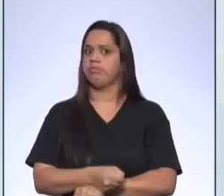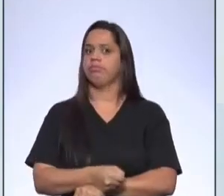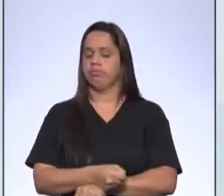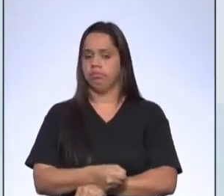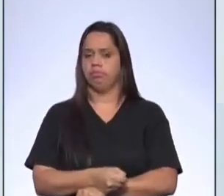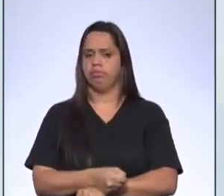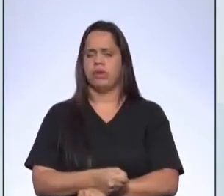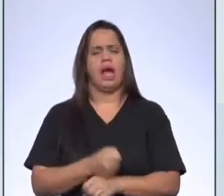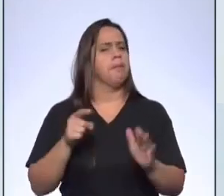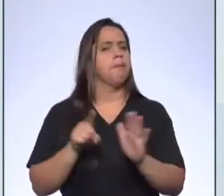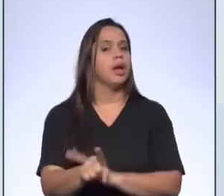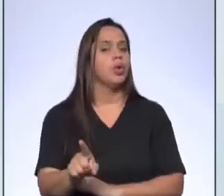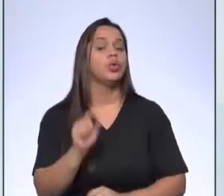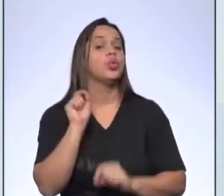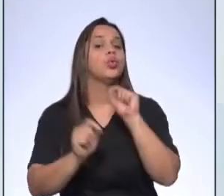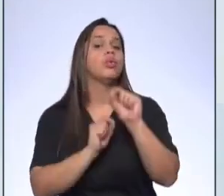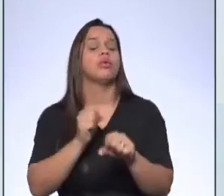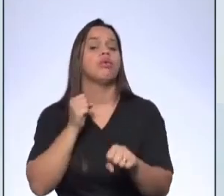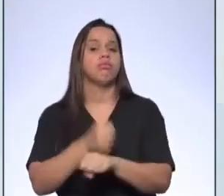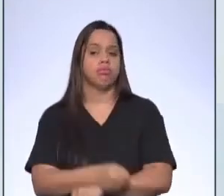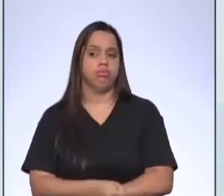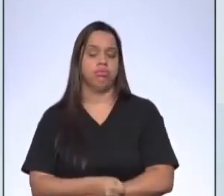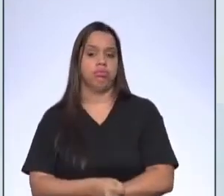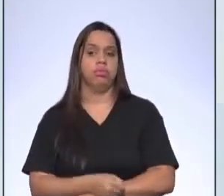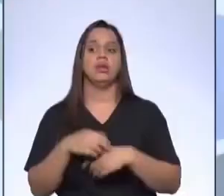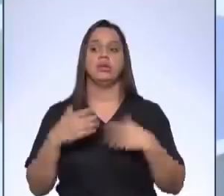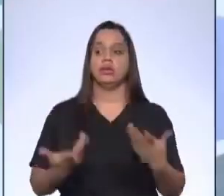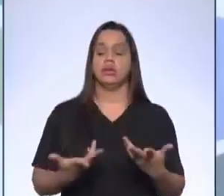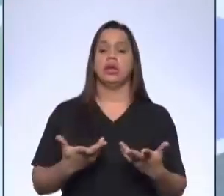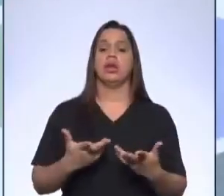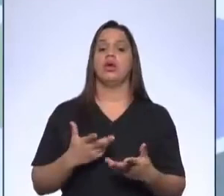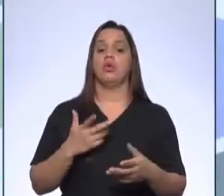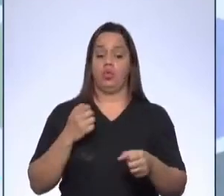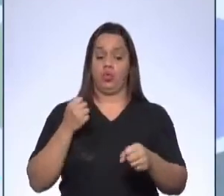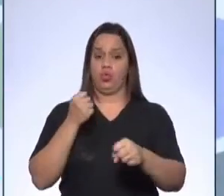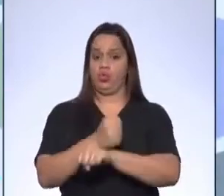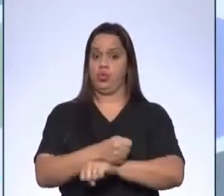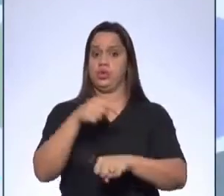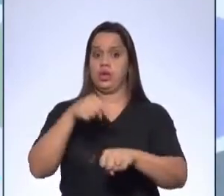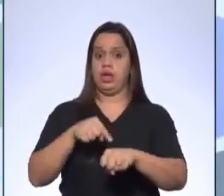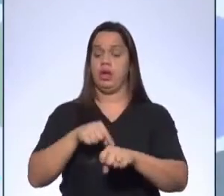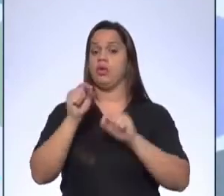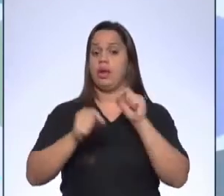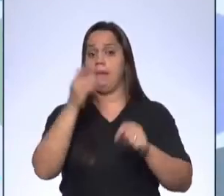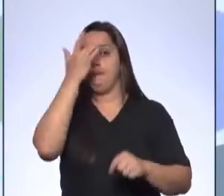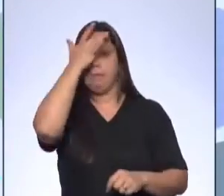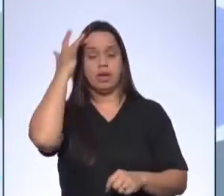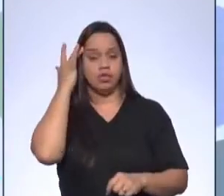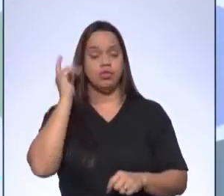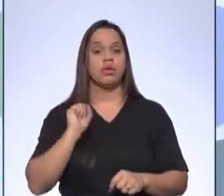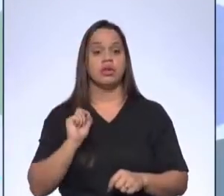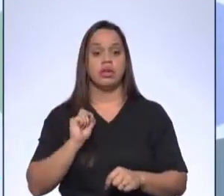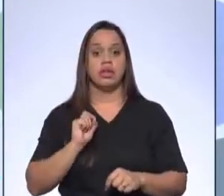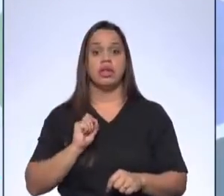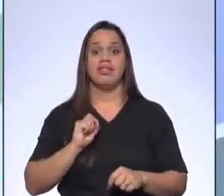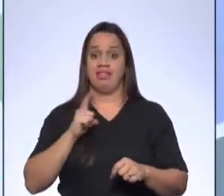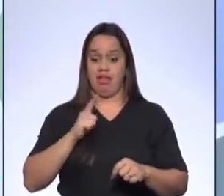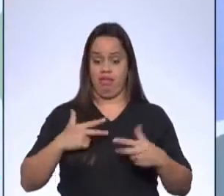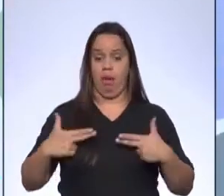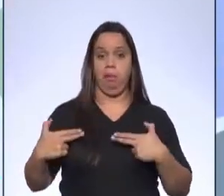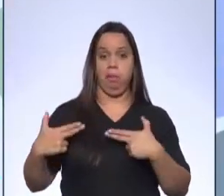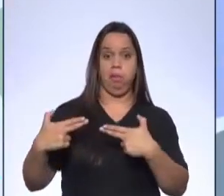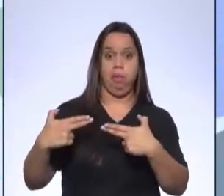Então, o que é um escravo? Geralmente, o escravo eram pessoas conquistadas nas guerras e